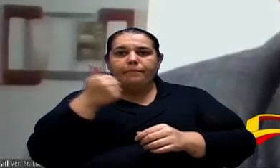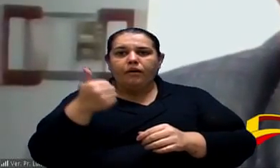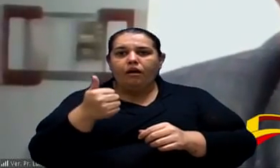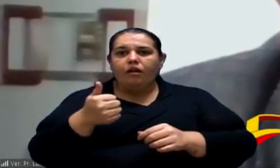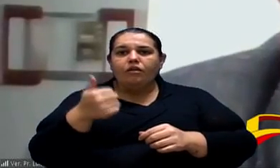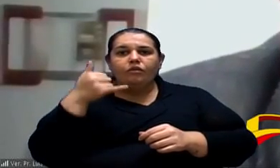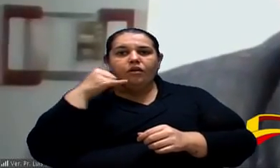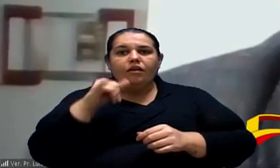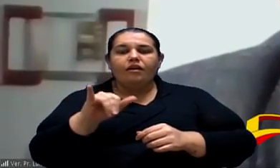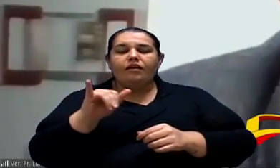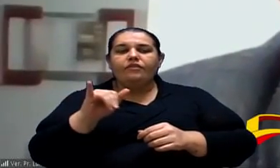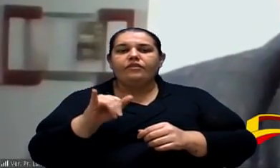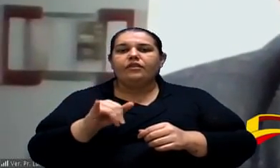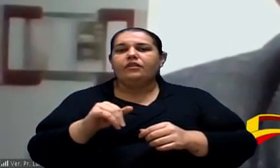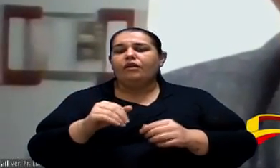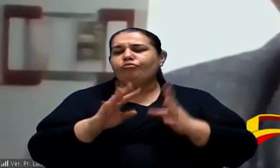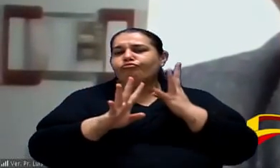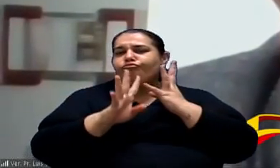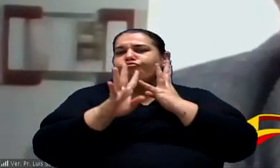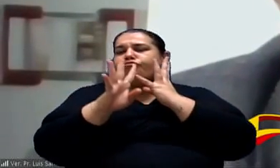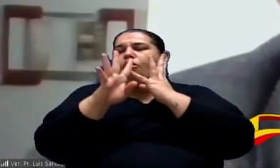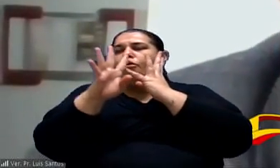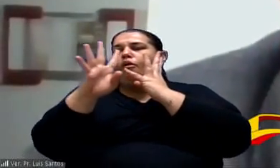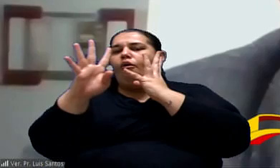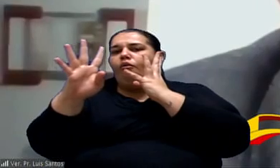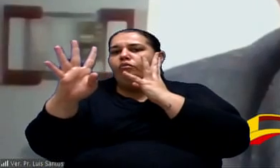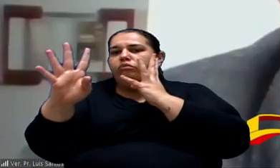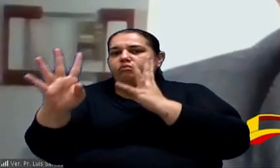evitar o problema das longas filas